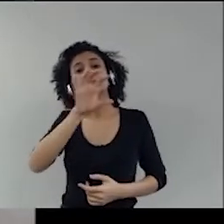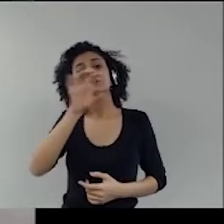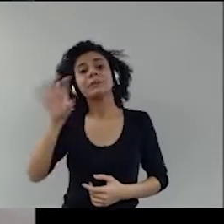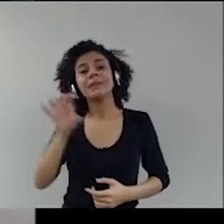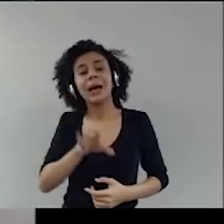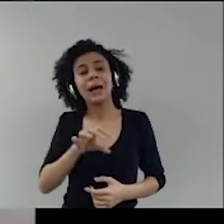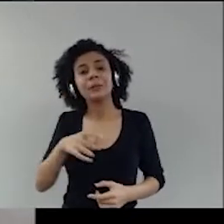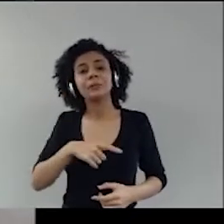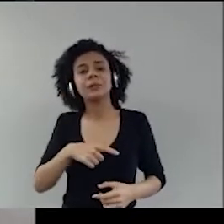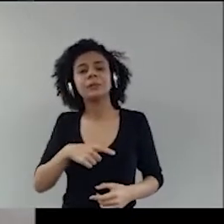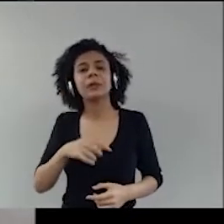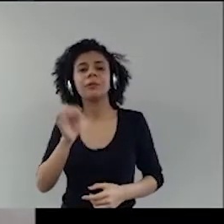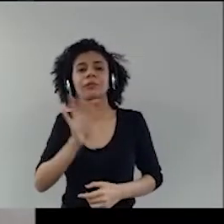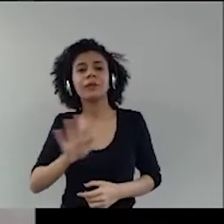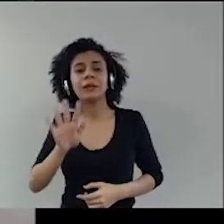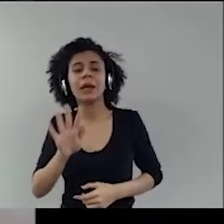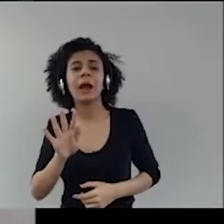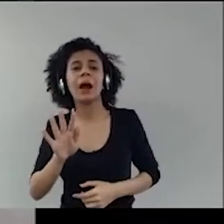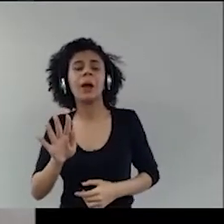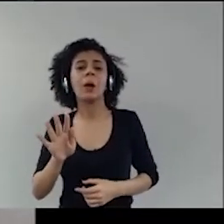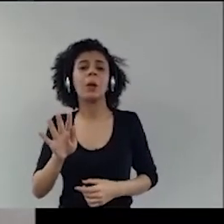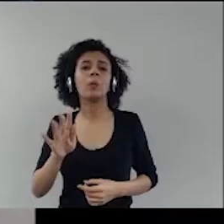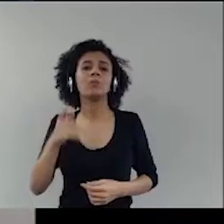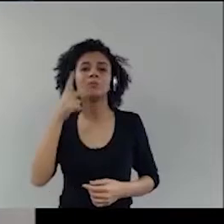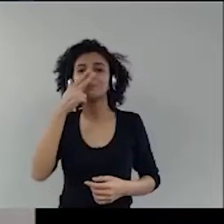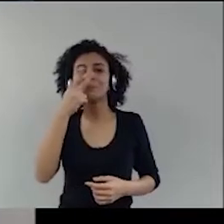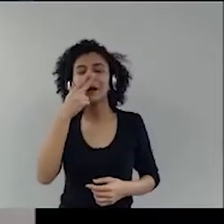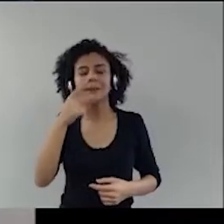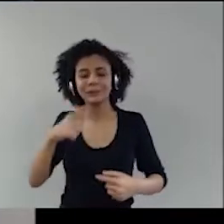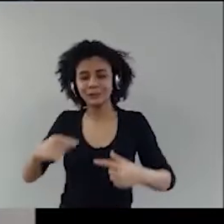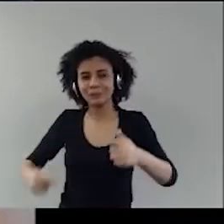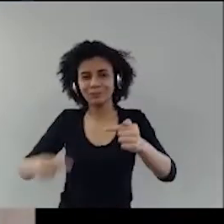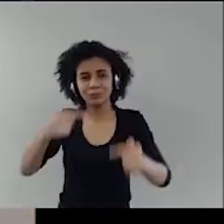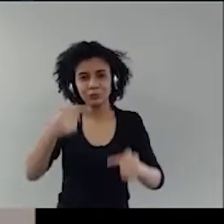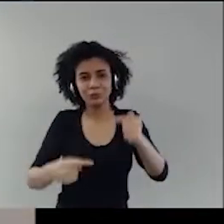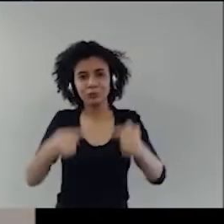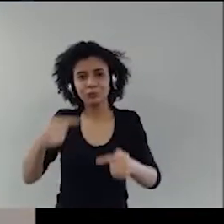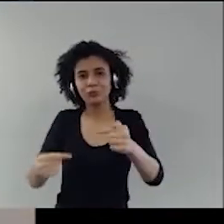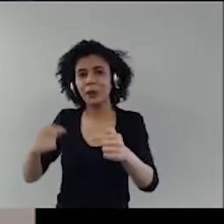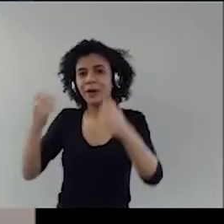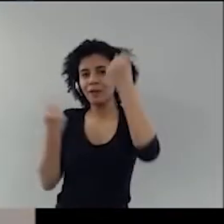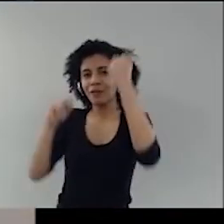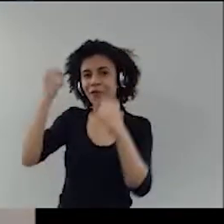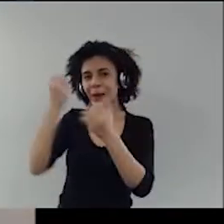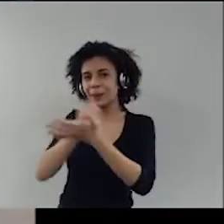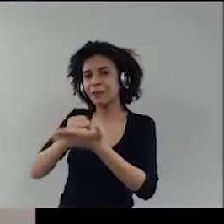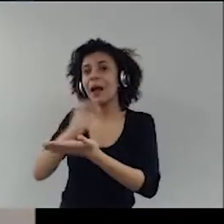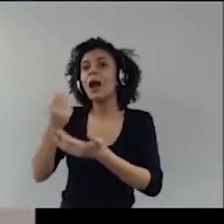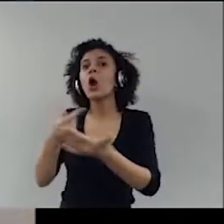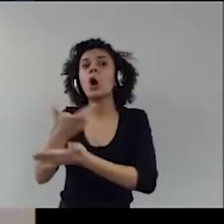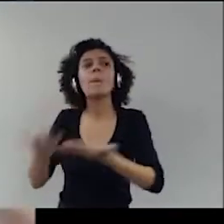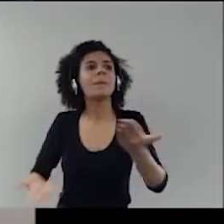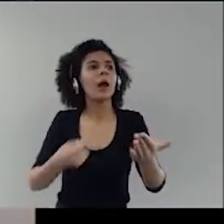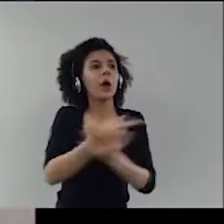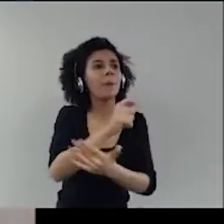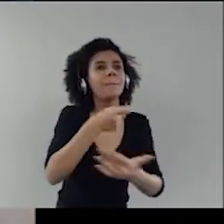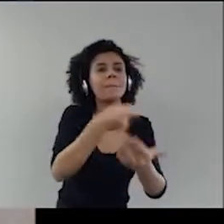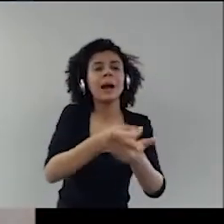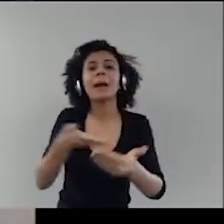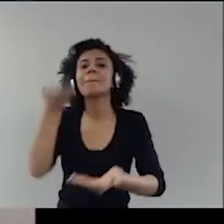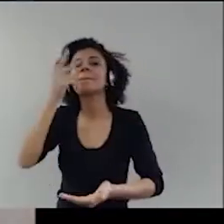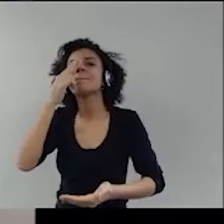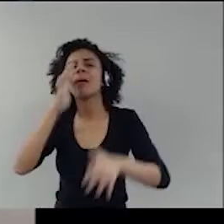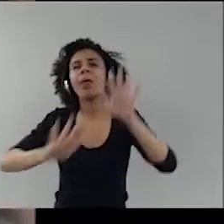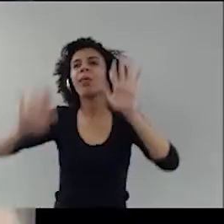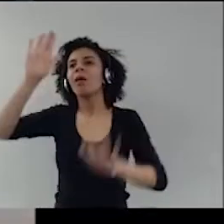especialmente de entes federados, disputando com a indústria farmacêutica quem ia comprar mais rápido, quem pagaria mais para